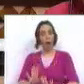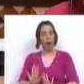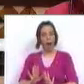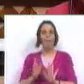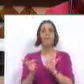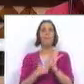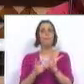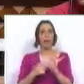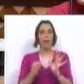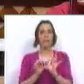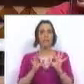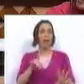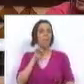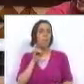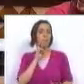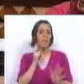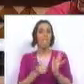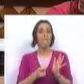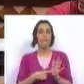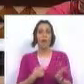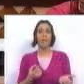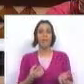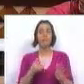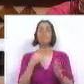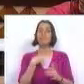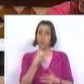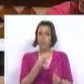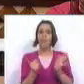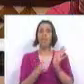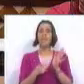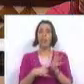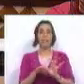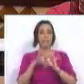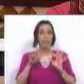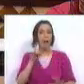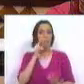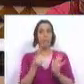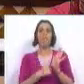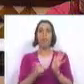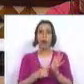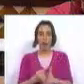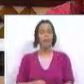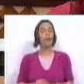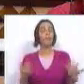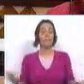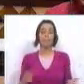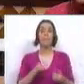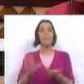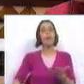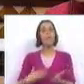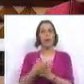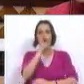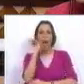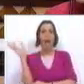carece de idêntica proteção. Sublinho, carece de idêntica proteção. É assim proposto que o